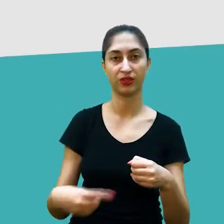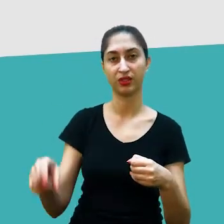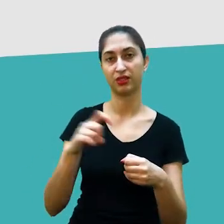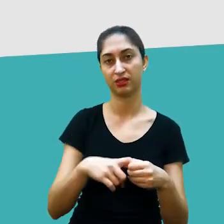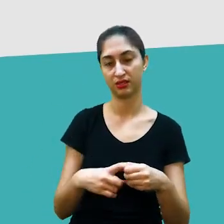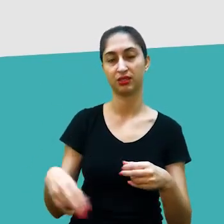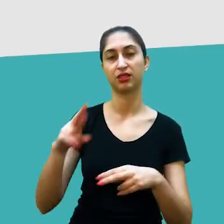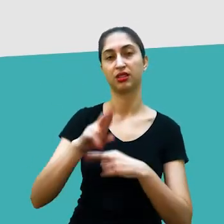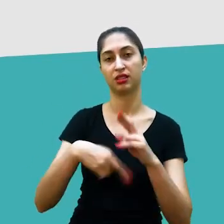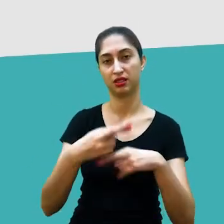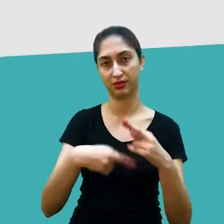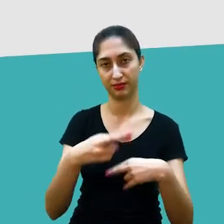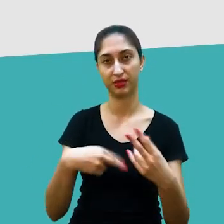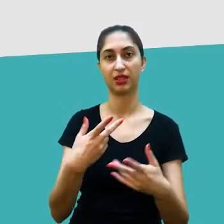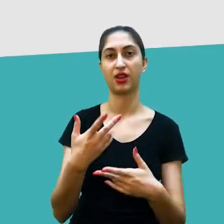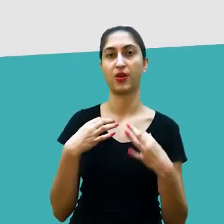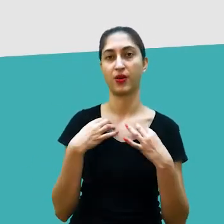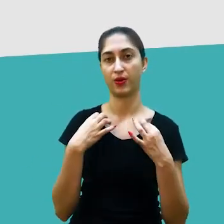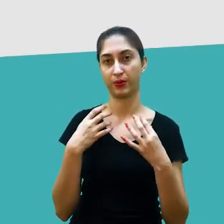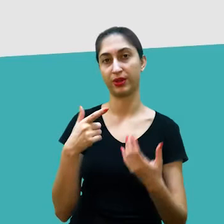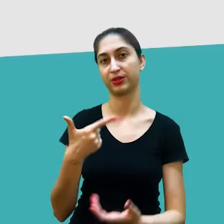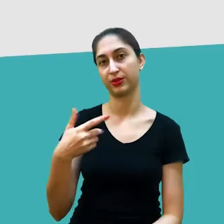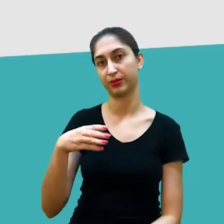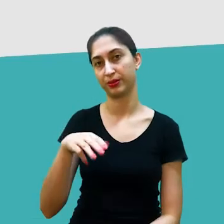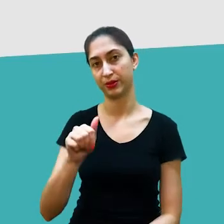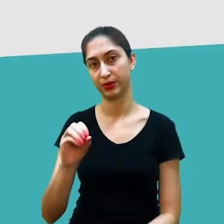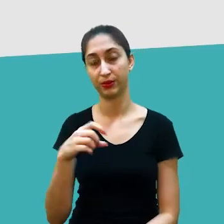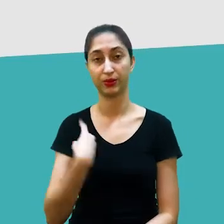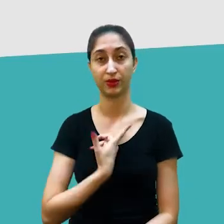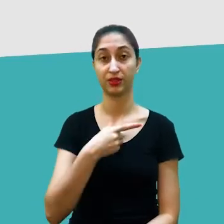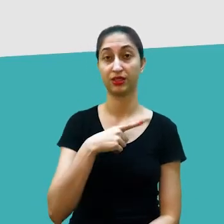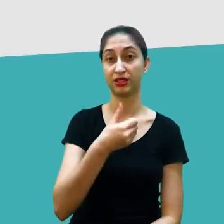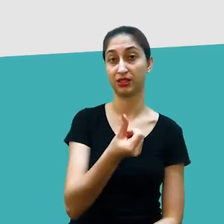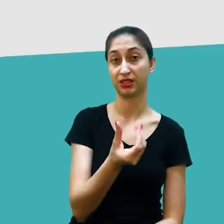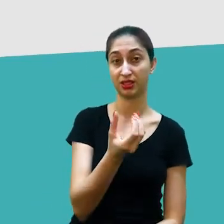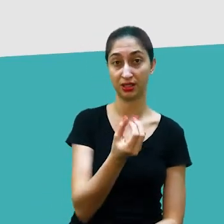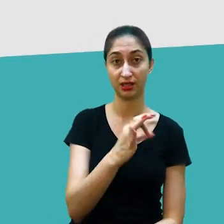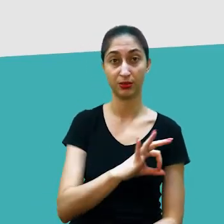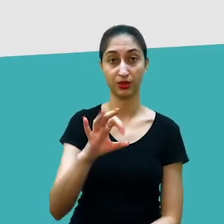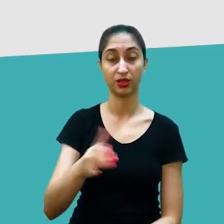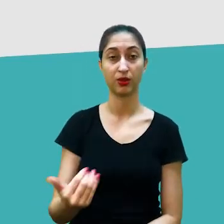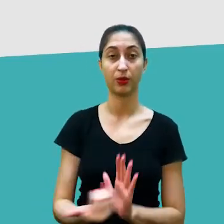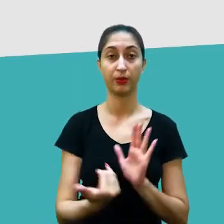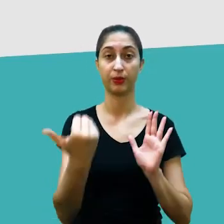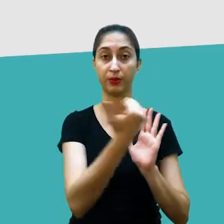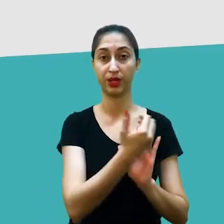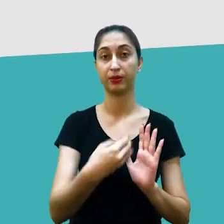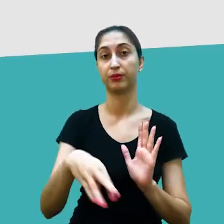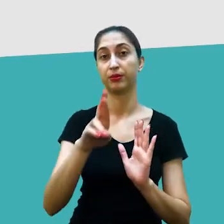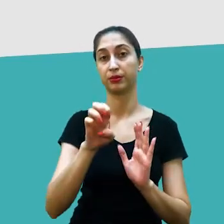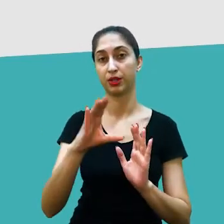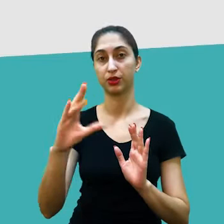da reutilização da roupa de segunda mão. Aí a gente teve um aumento de mais de 60% dos brechós, das vendas